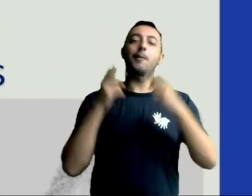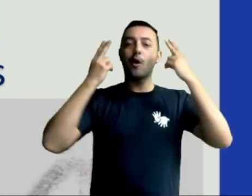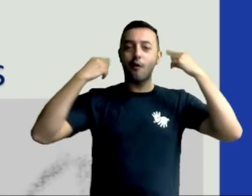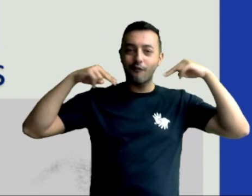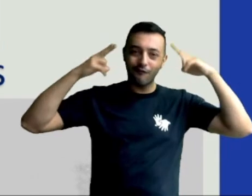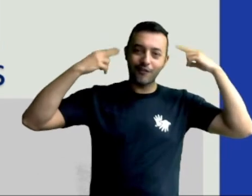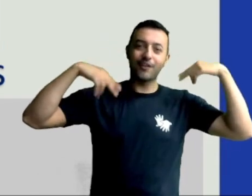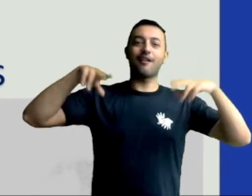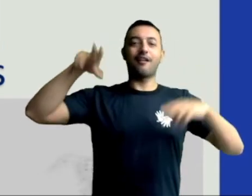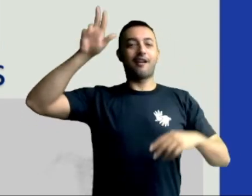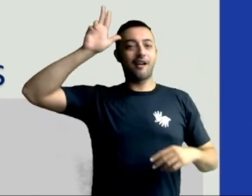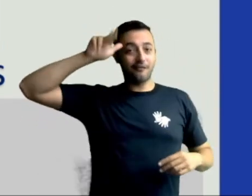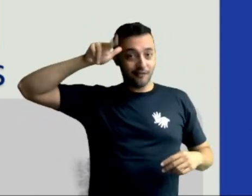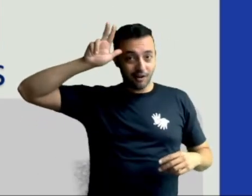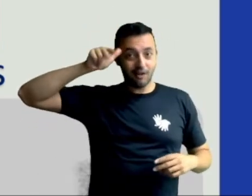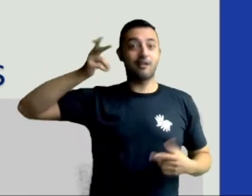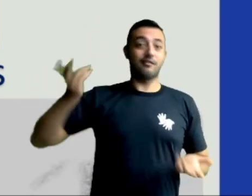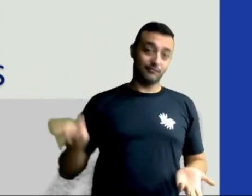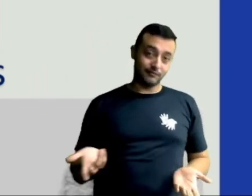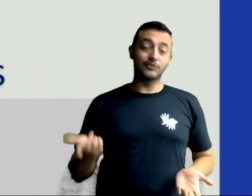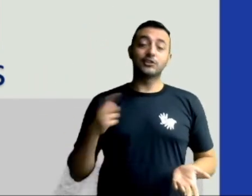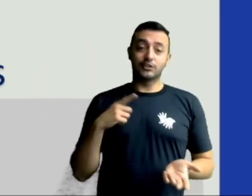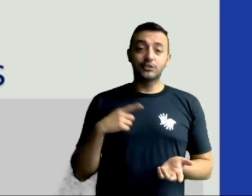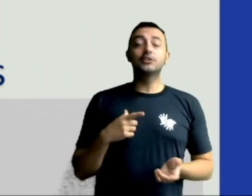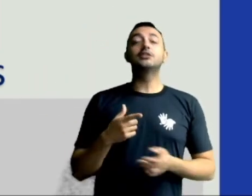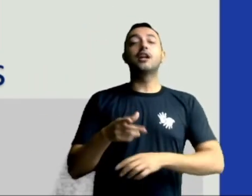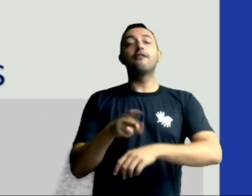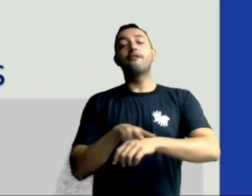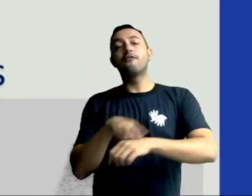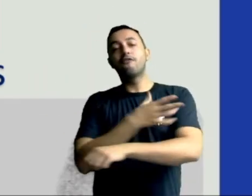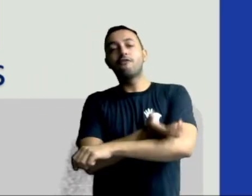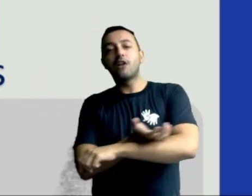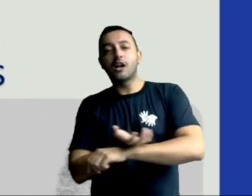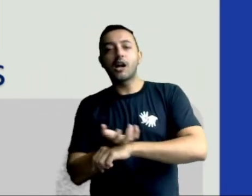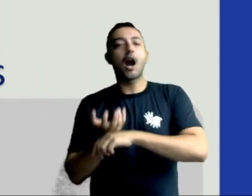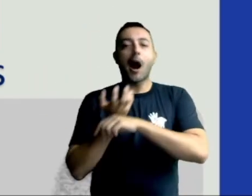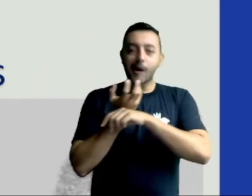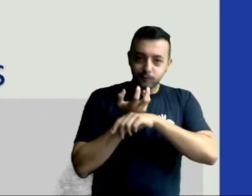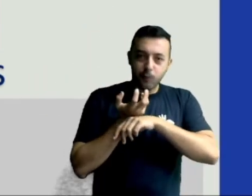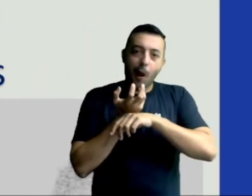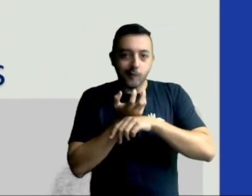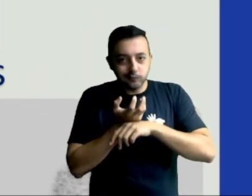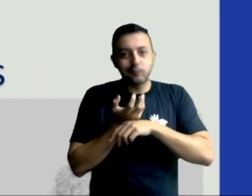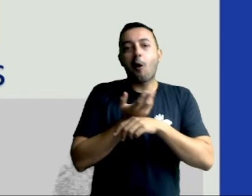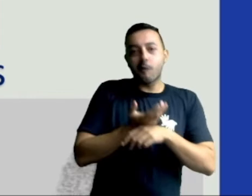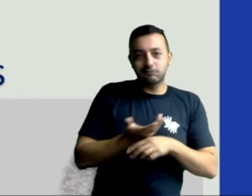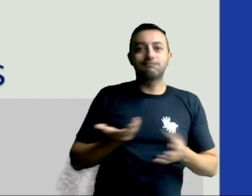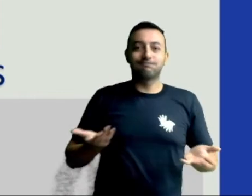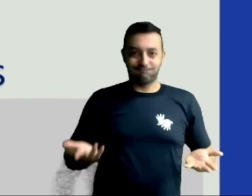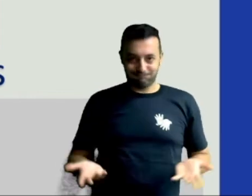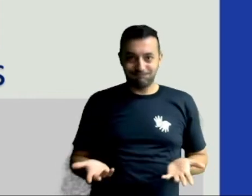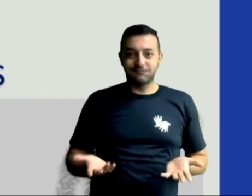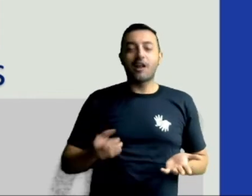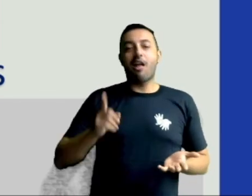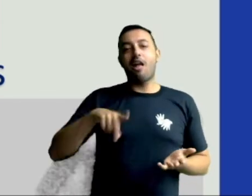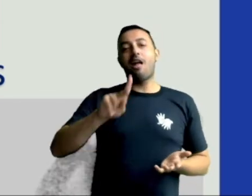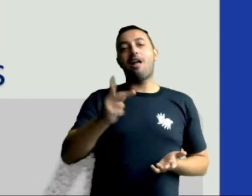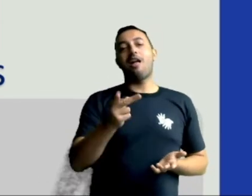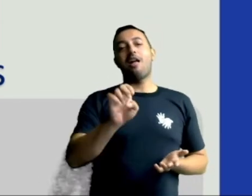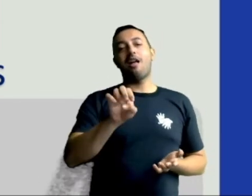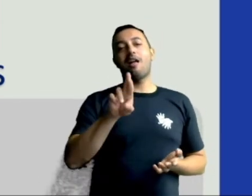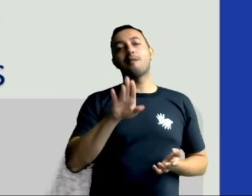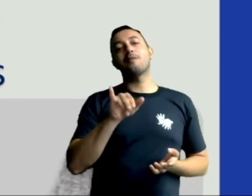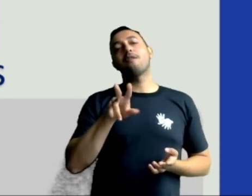né? Os cavalos, são animais de pasto que procuram plantas, vegetais para se alimentar. São herbívoros e